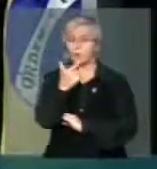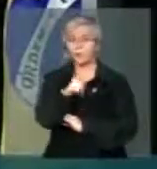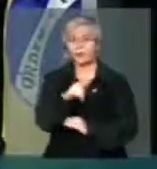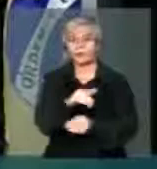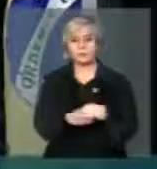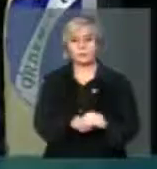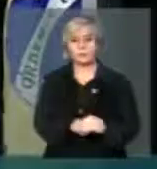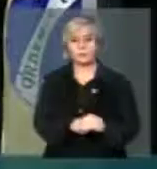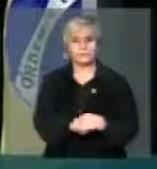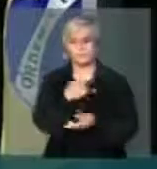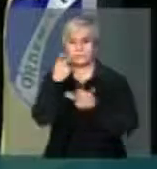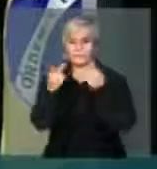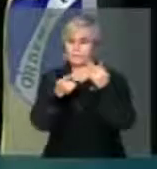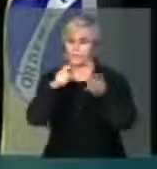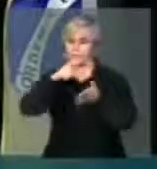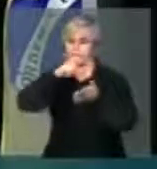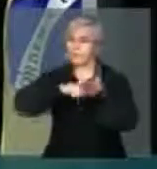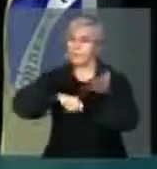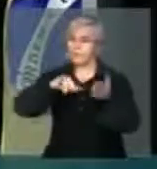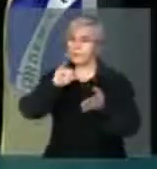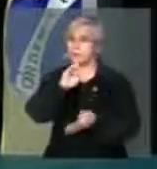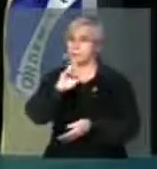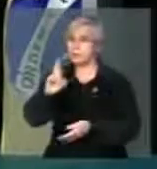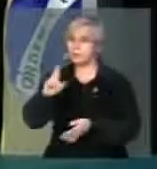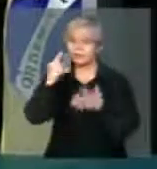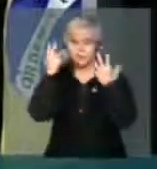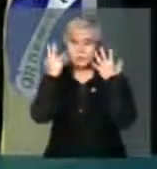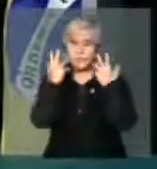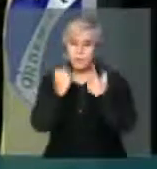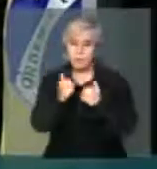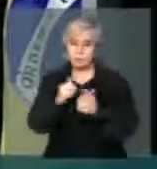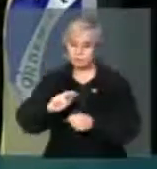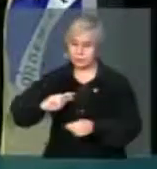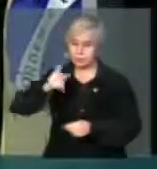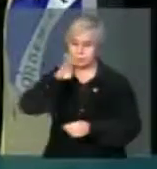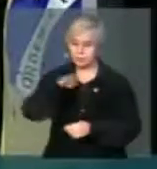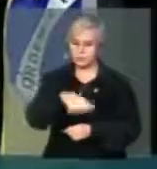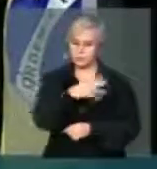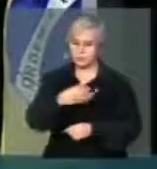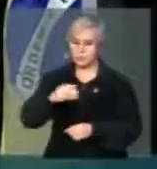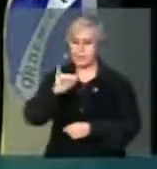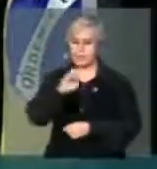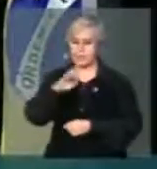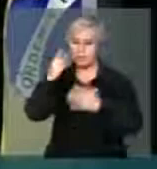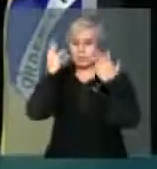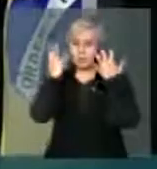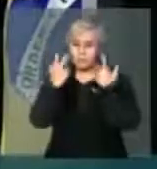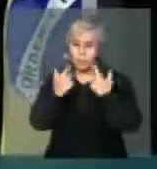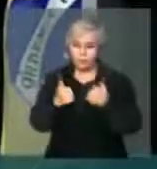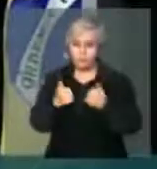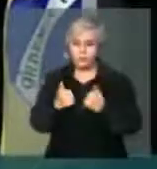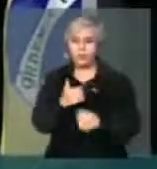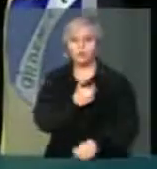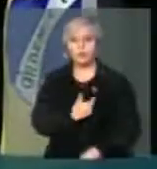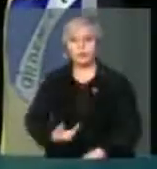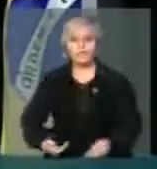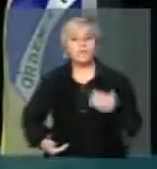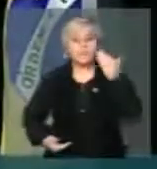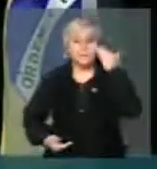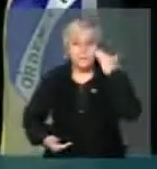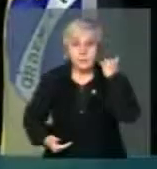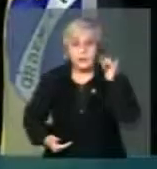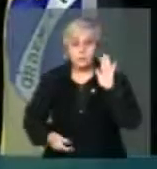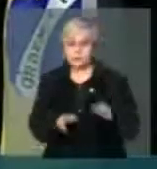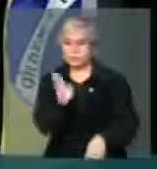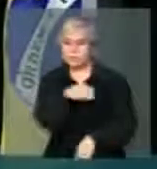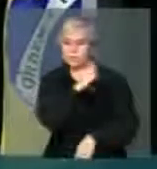trata do imposto de renda, o reajuste da tabela de imposto de renda, porque o governo sabia que o